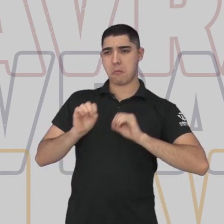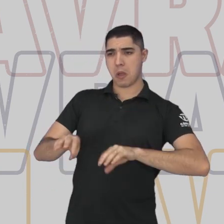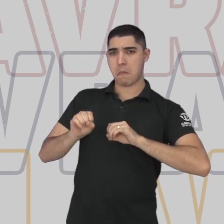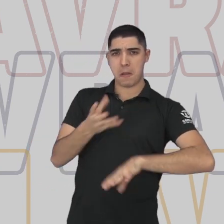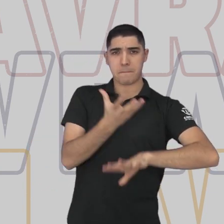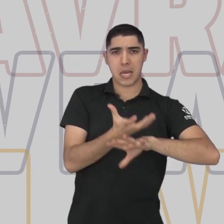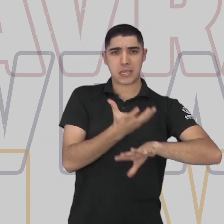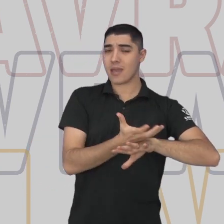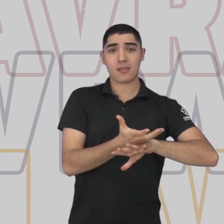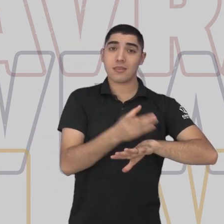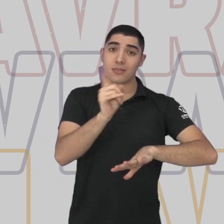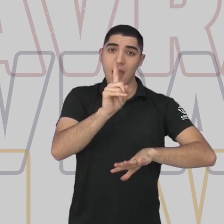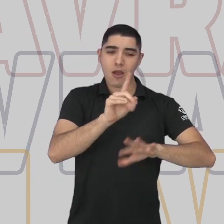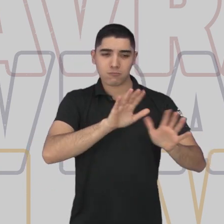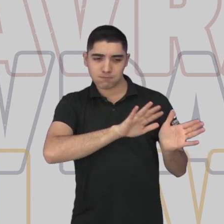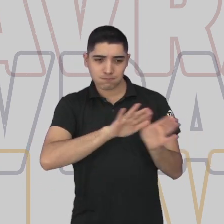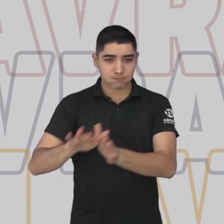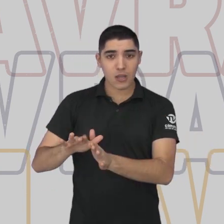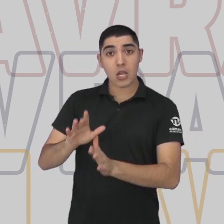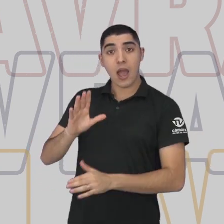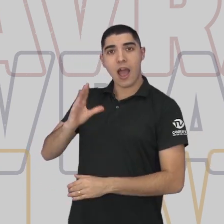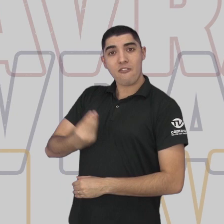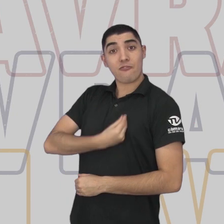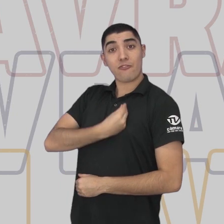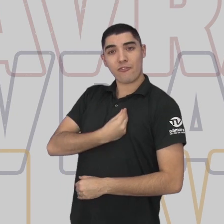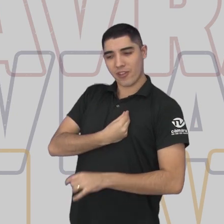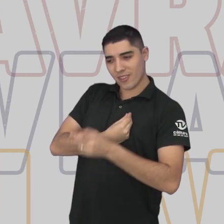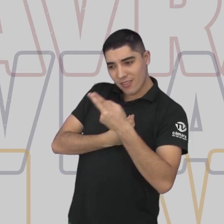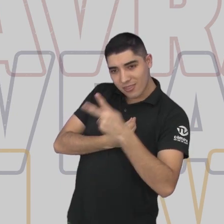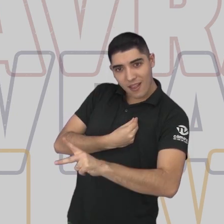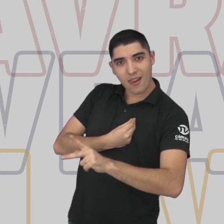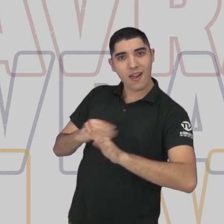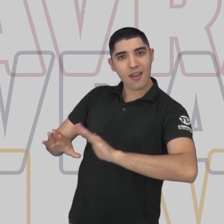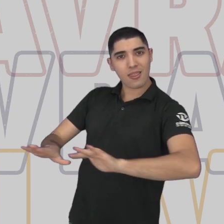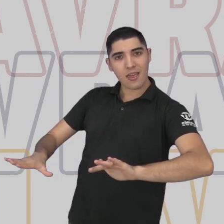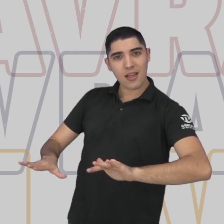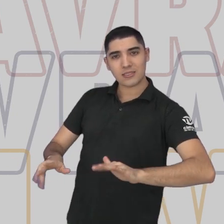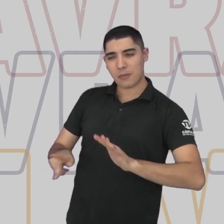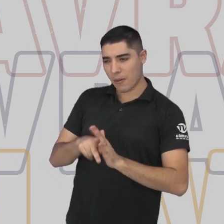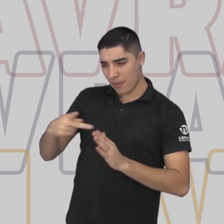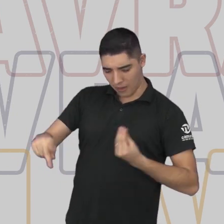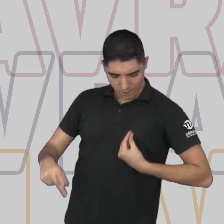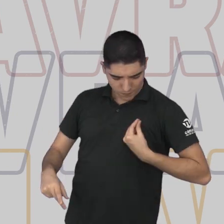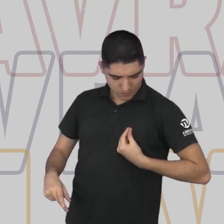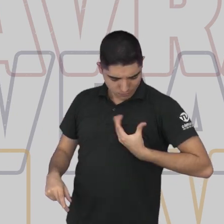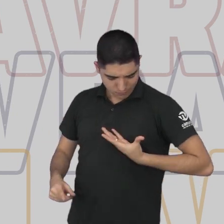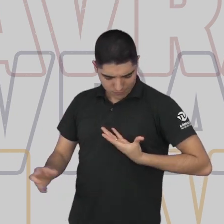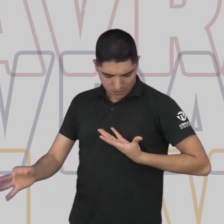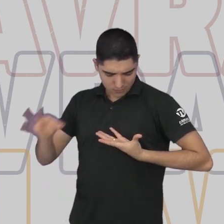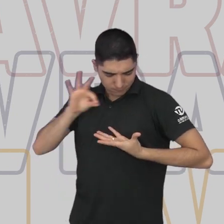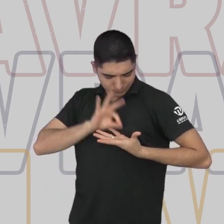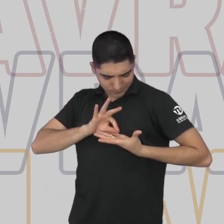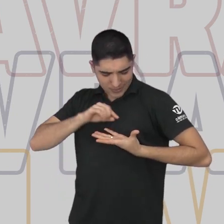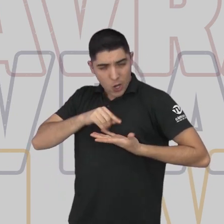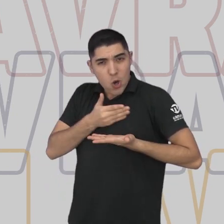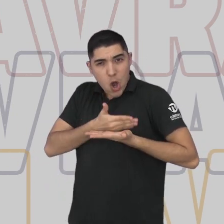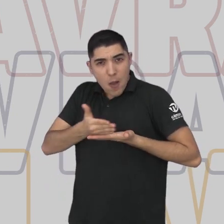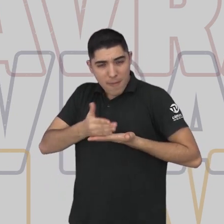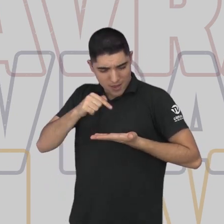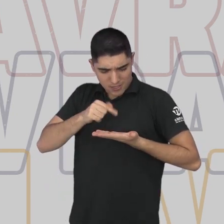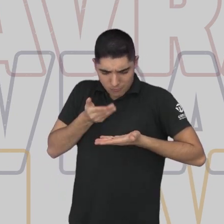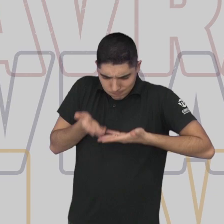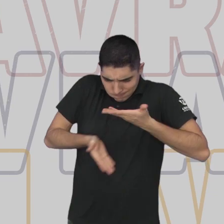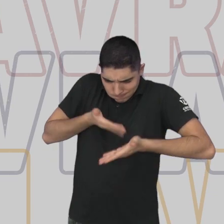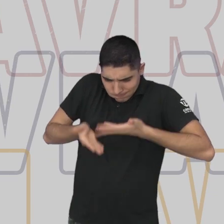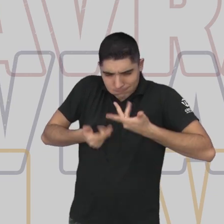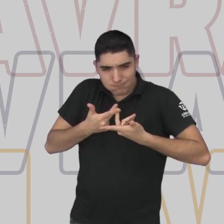mas a parte da vida dela. Aí quando você olha a parte da vida da criança, você vai trabalhando outras formas de